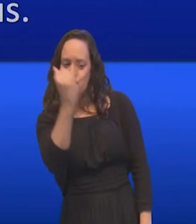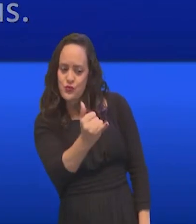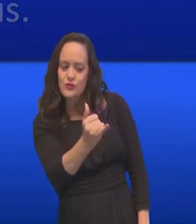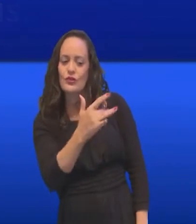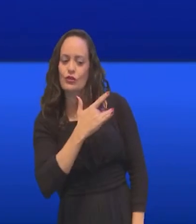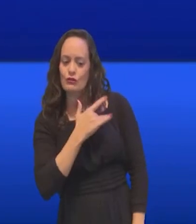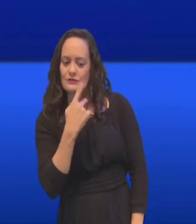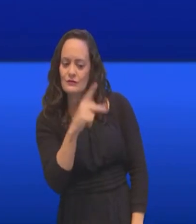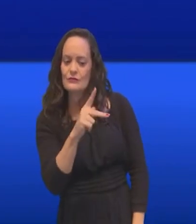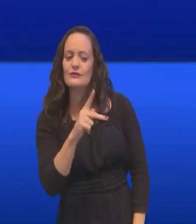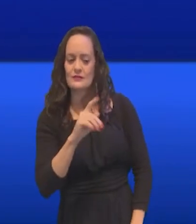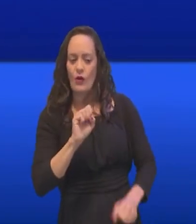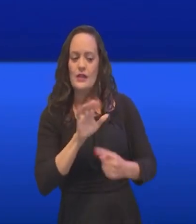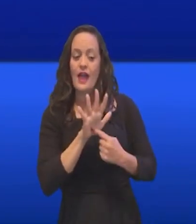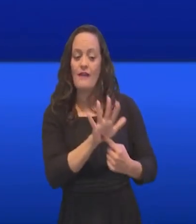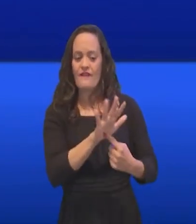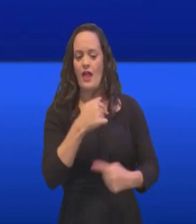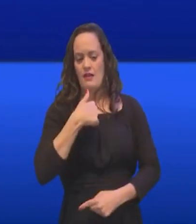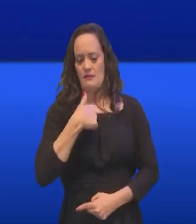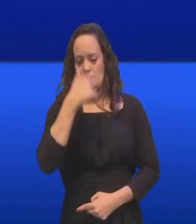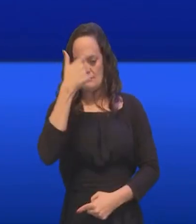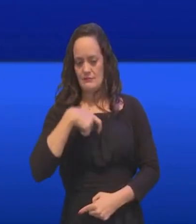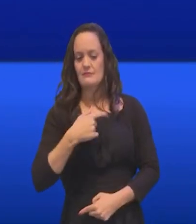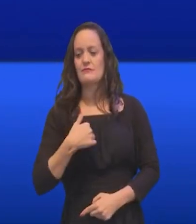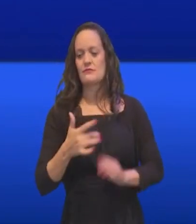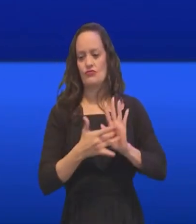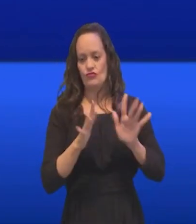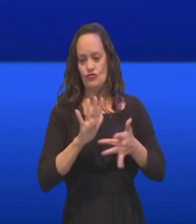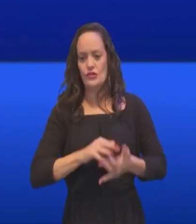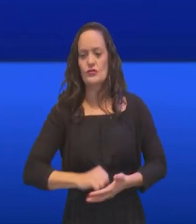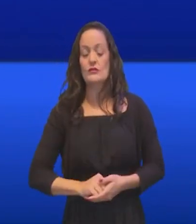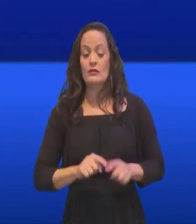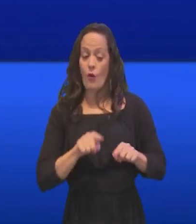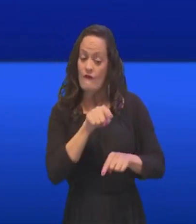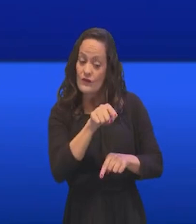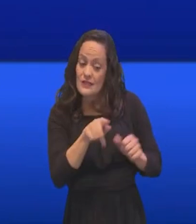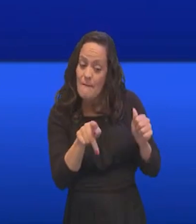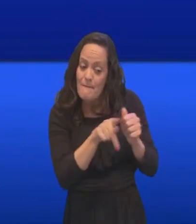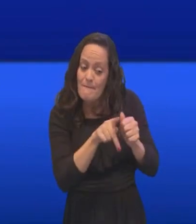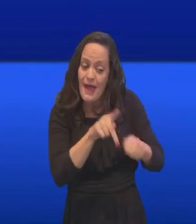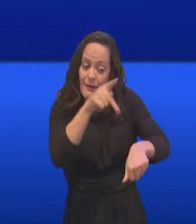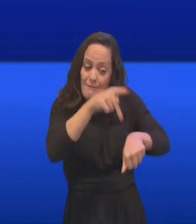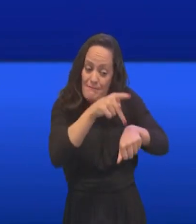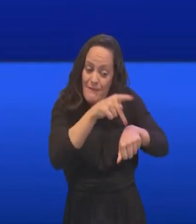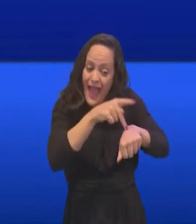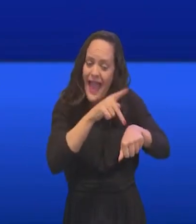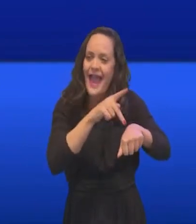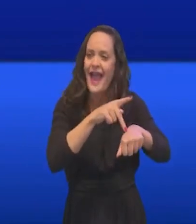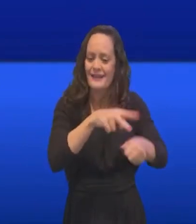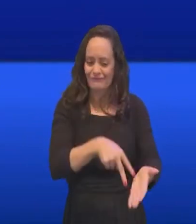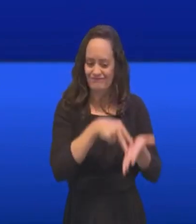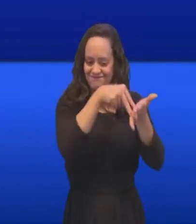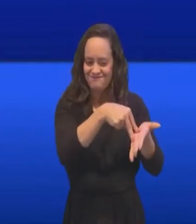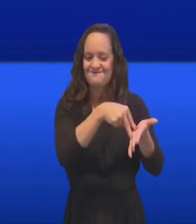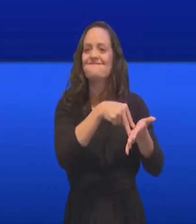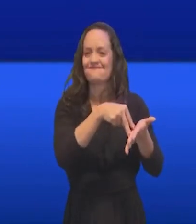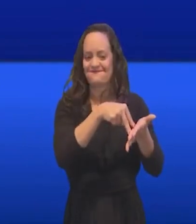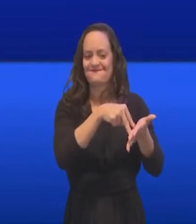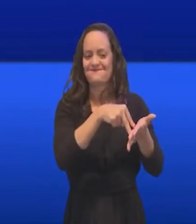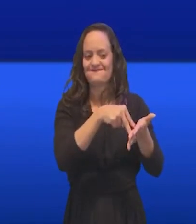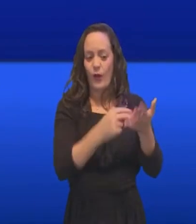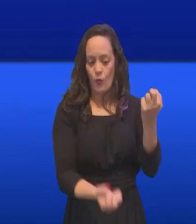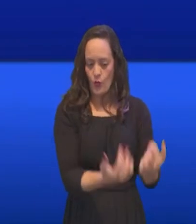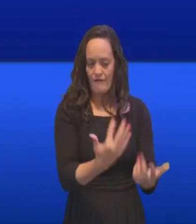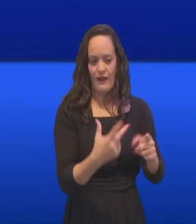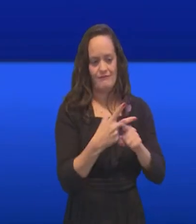céus. Também eu te digo que tu és Pedro, e sobre esta pedra edificarei a minha igreja, e as portas do inferno não prevalecerão contra